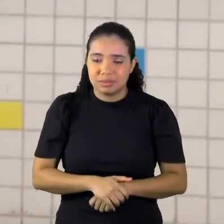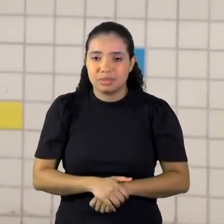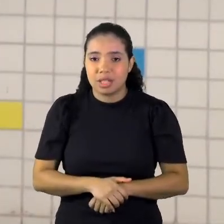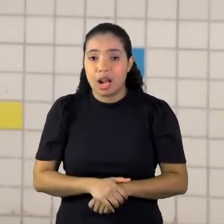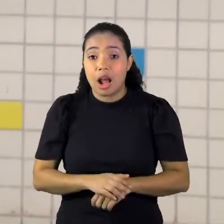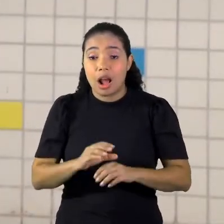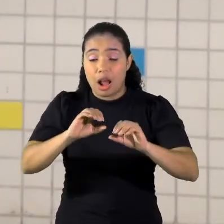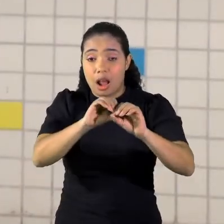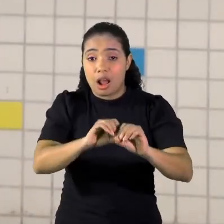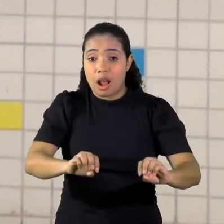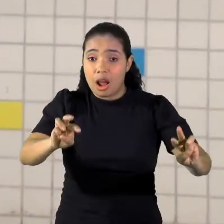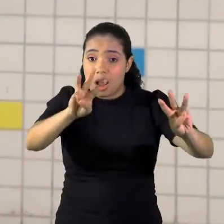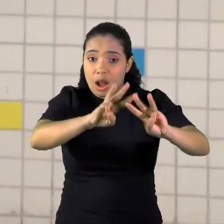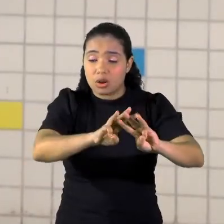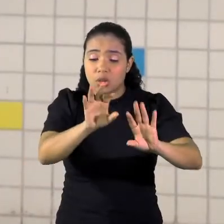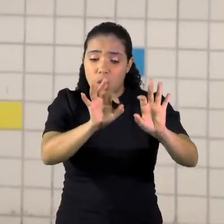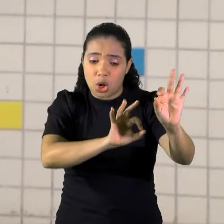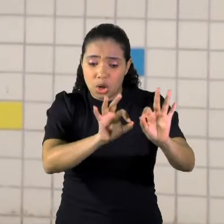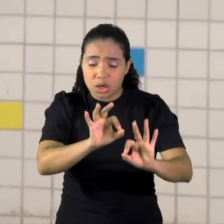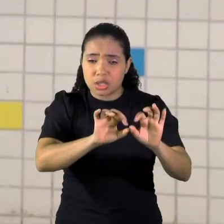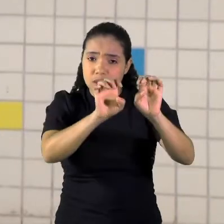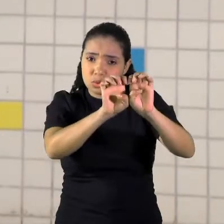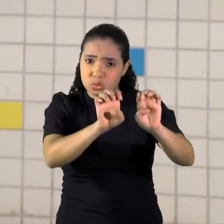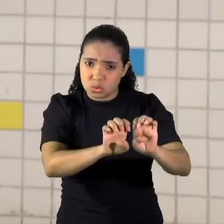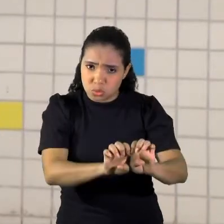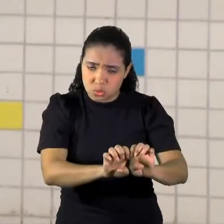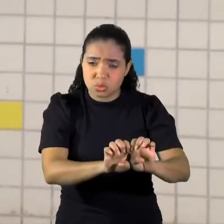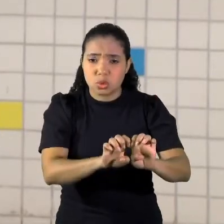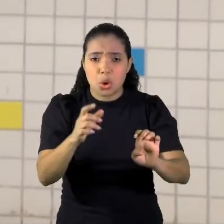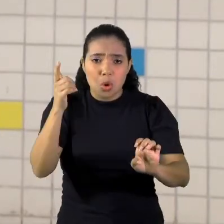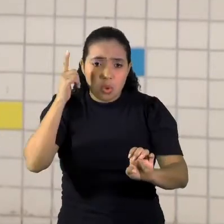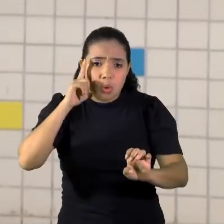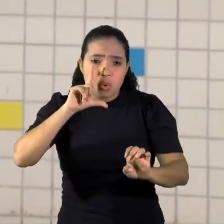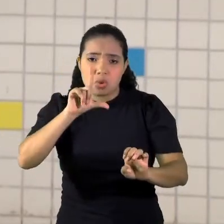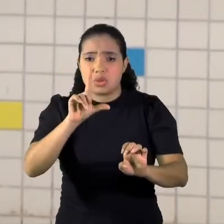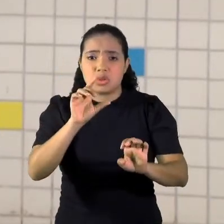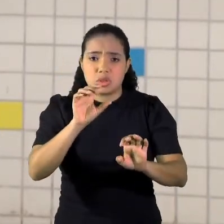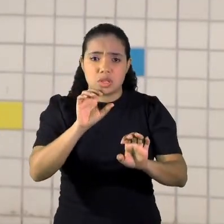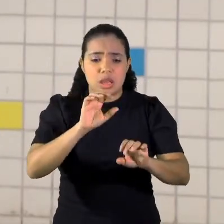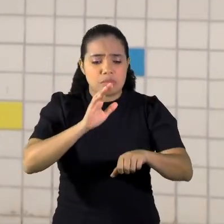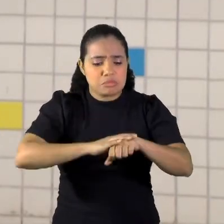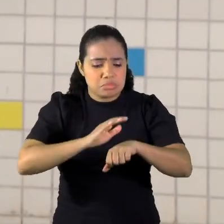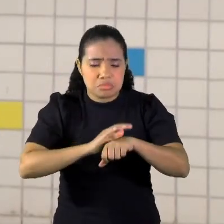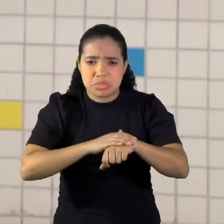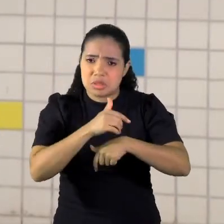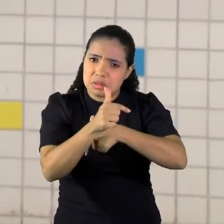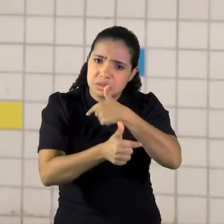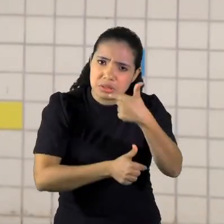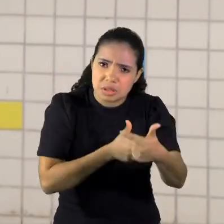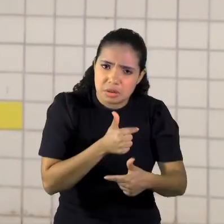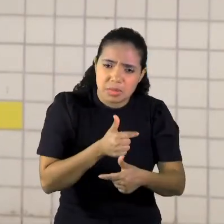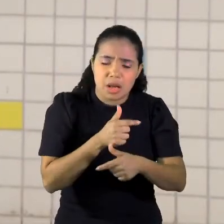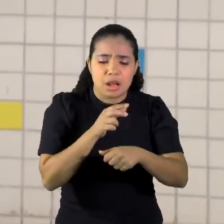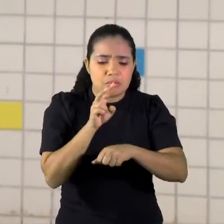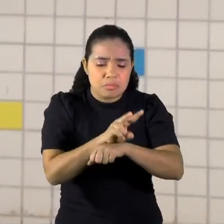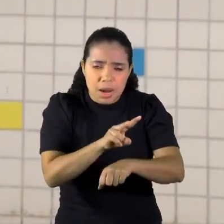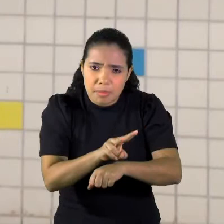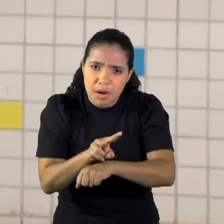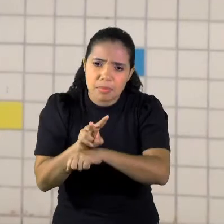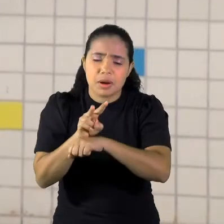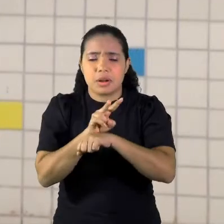é organizada e estruturada para conseguir realizar os seus serviços, realizar atendimentos